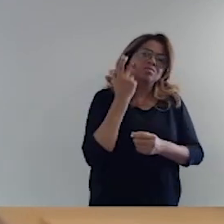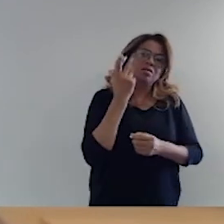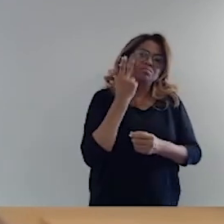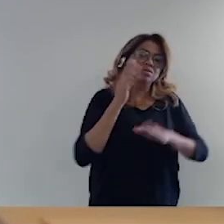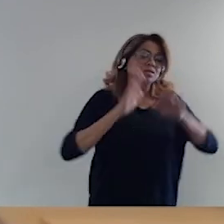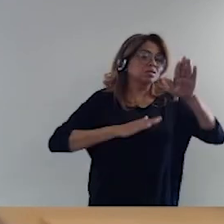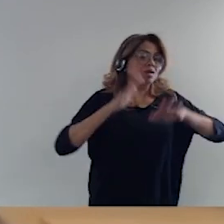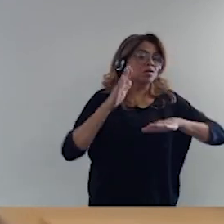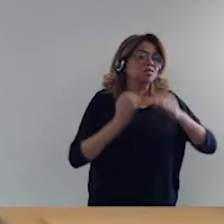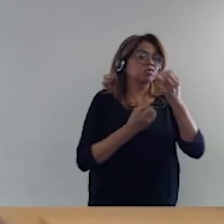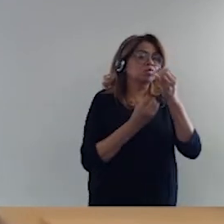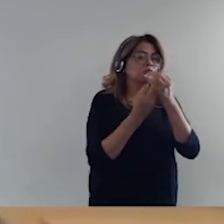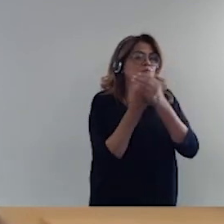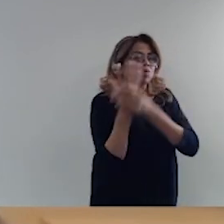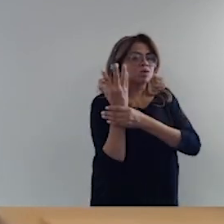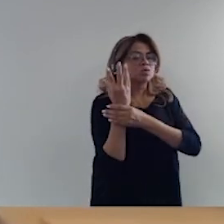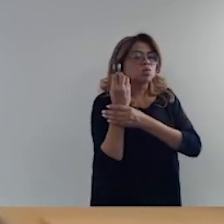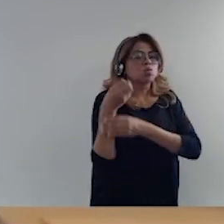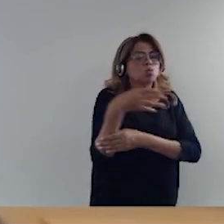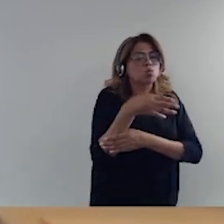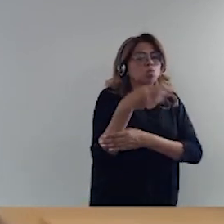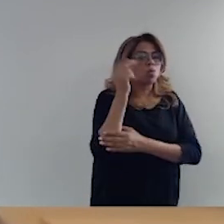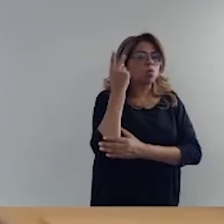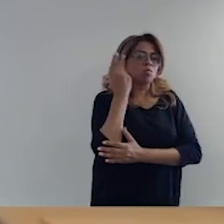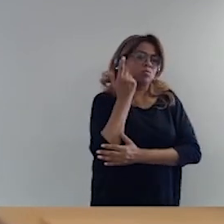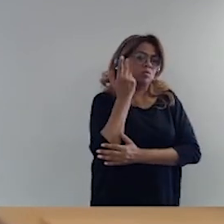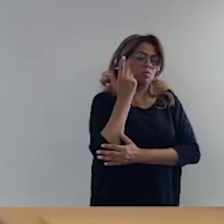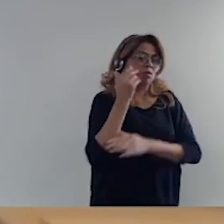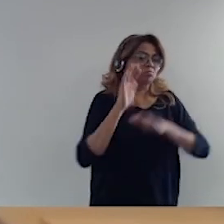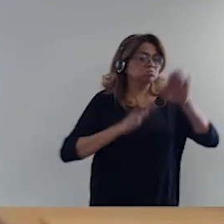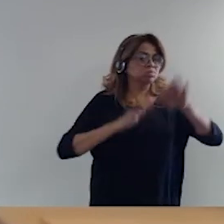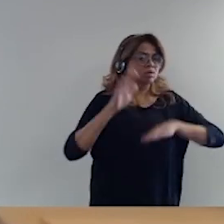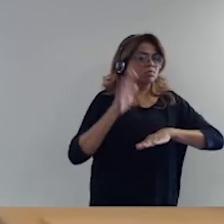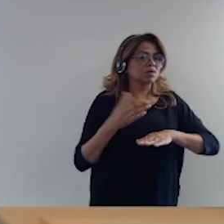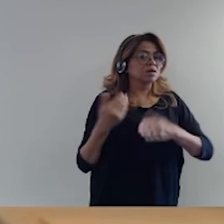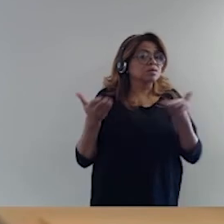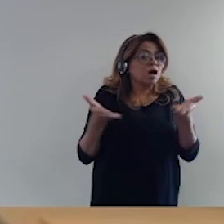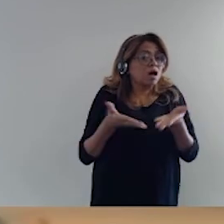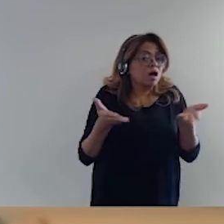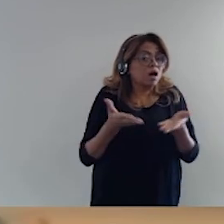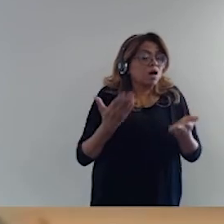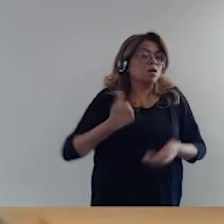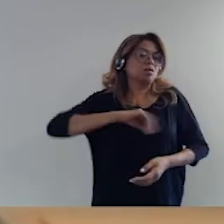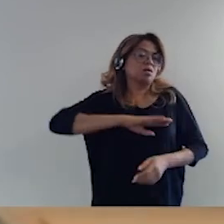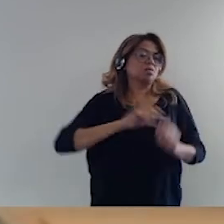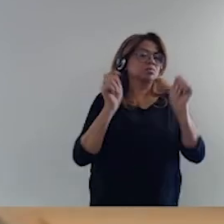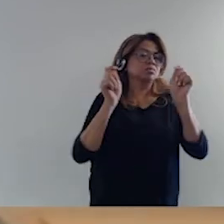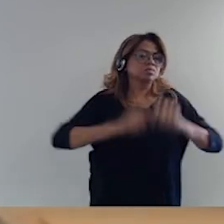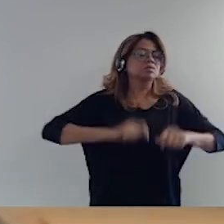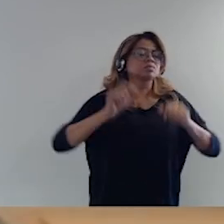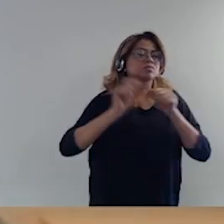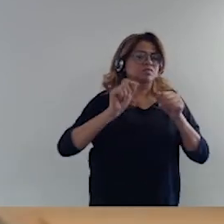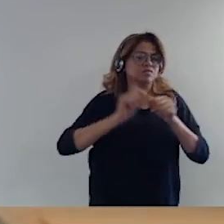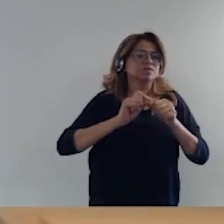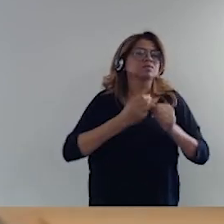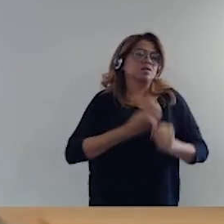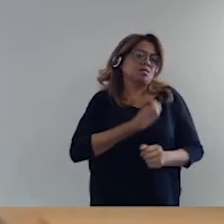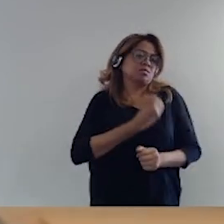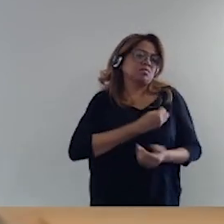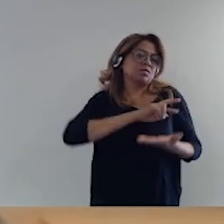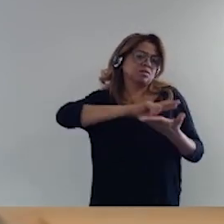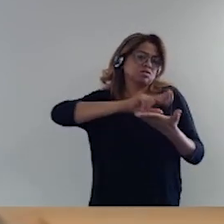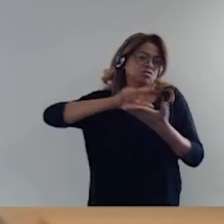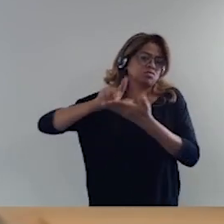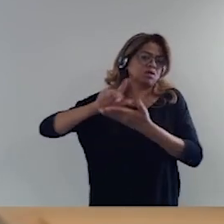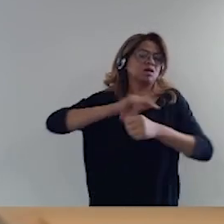normal. O que eu gostaria de dizer é que, quem sabe, dessa vez, nós possamos fazer diferente e